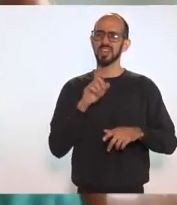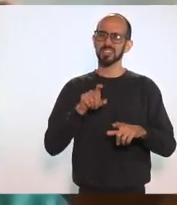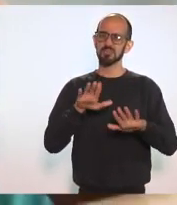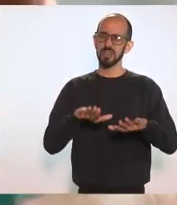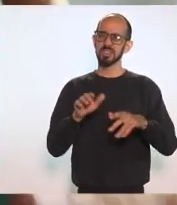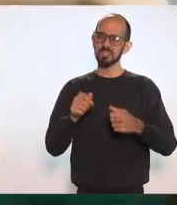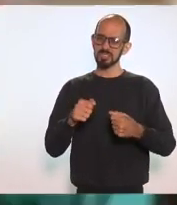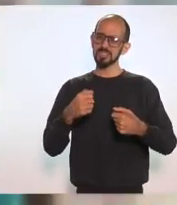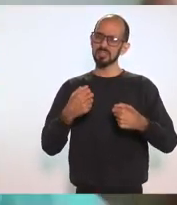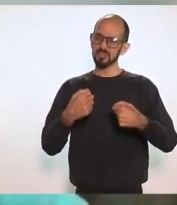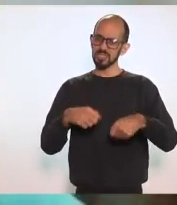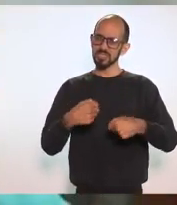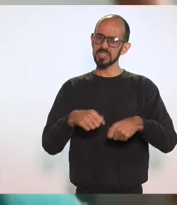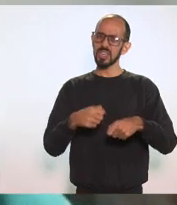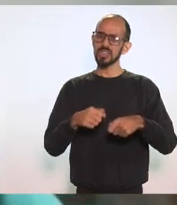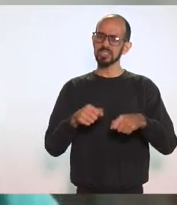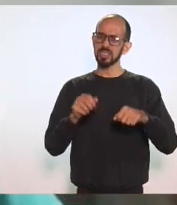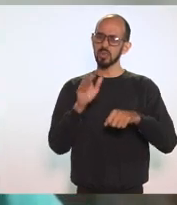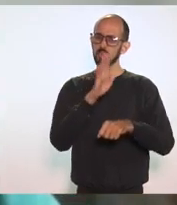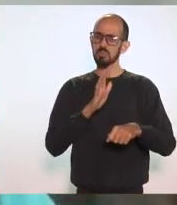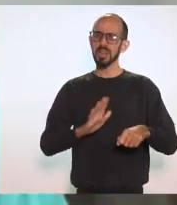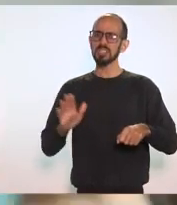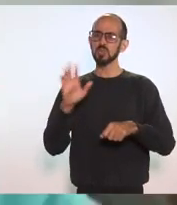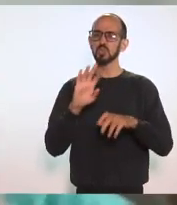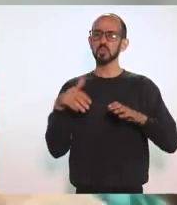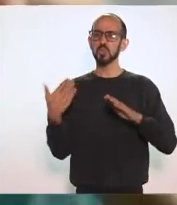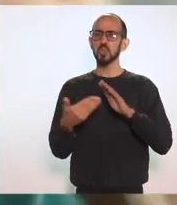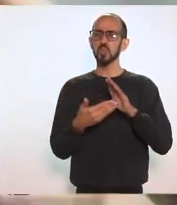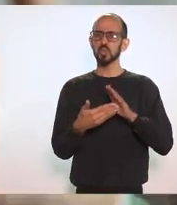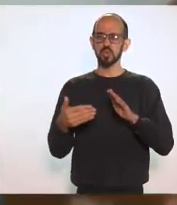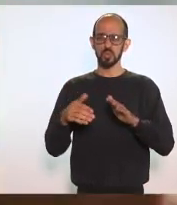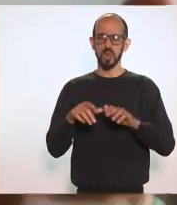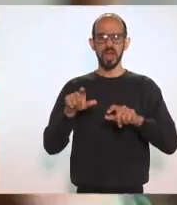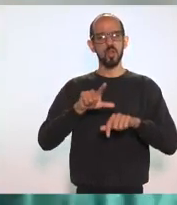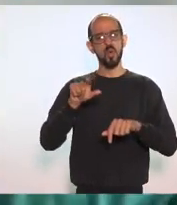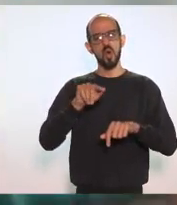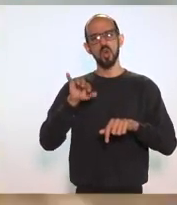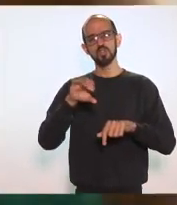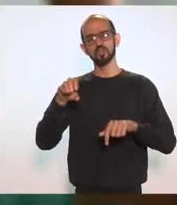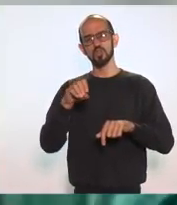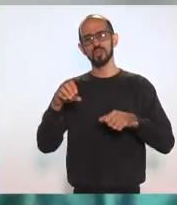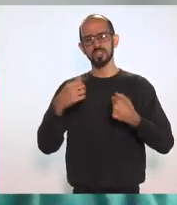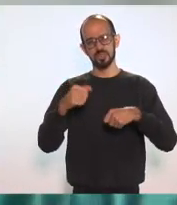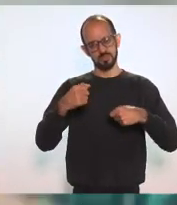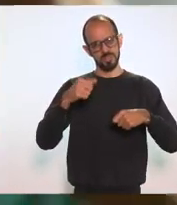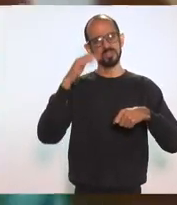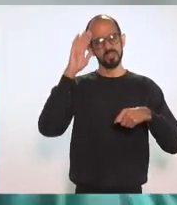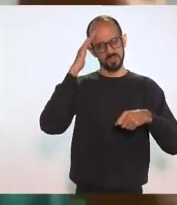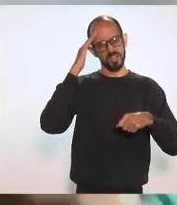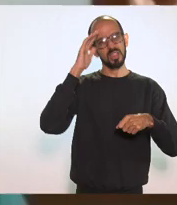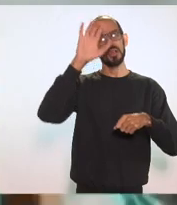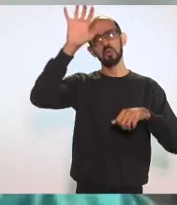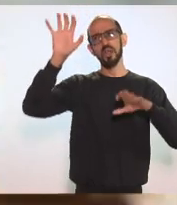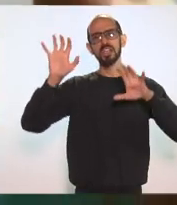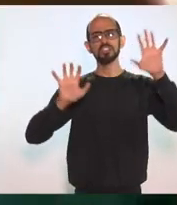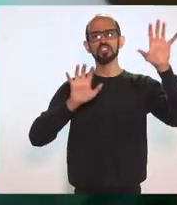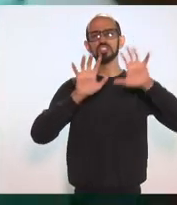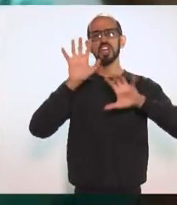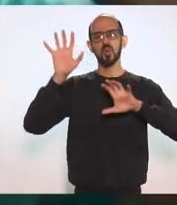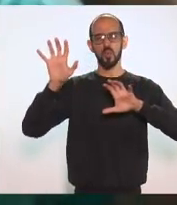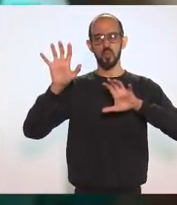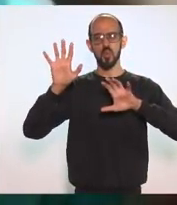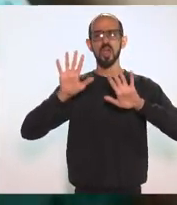restrições como o Brasil fosse um todo. Claro, guardando as especificidades regionais, como tem que se guardar,